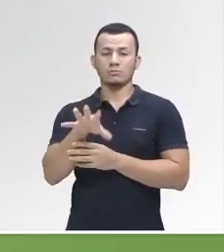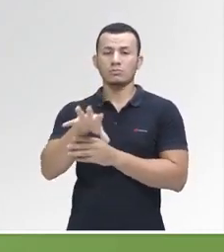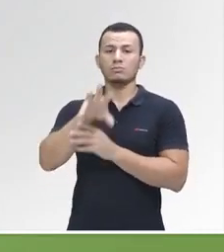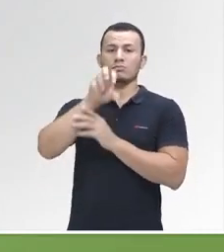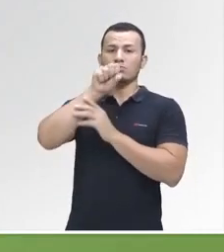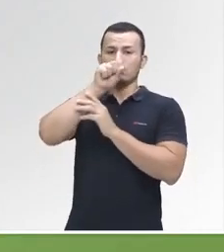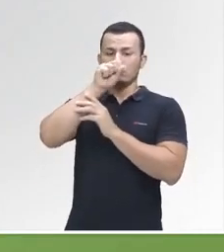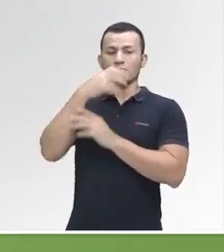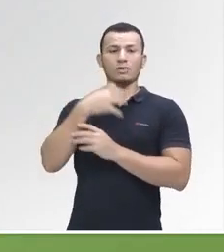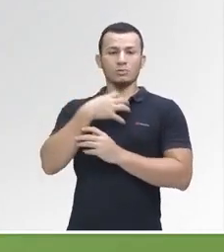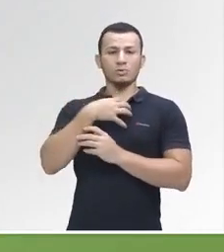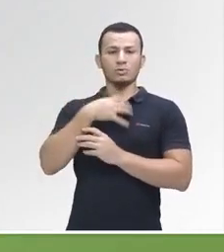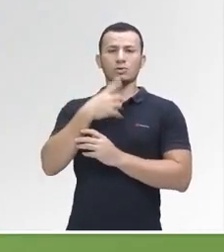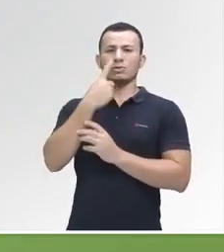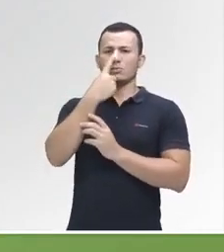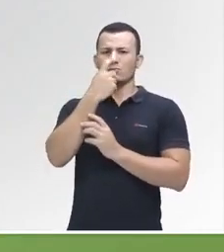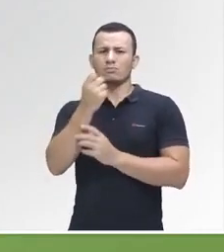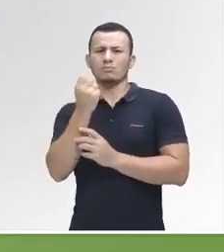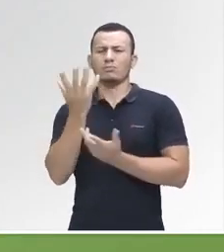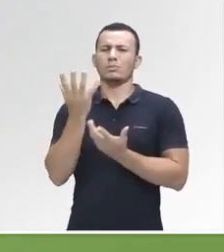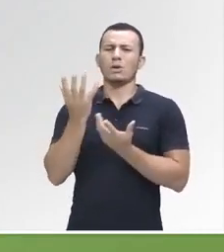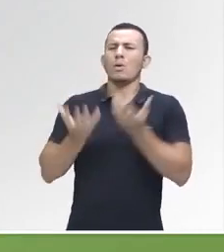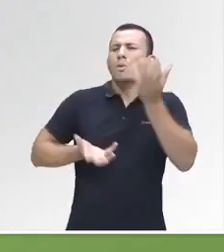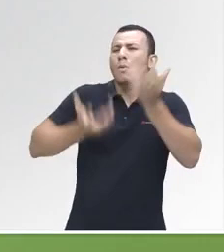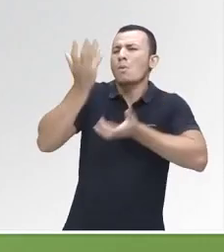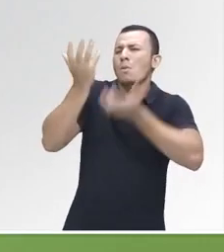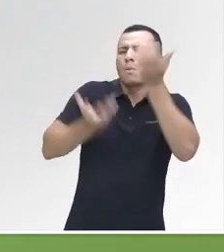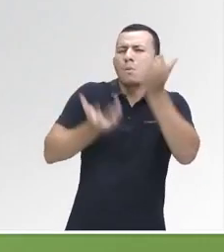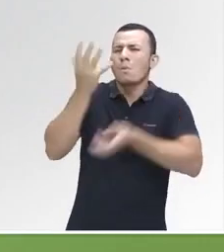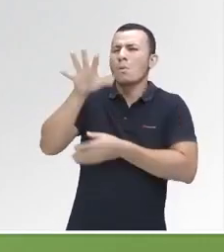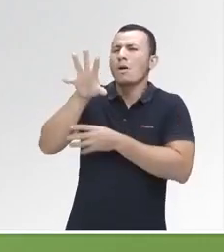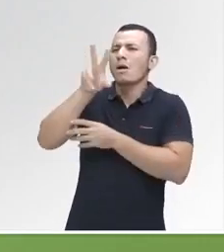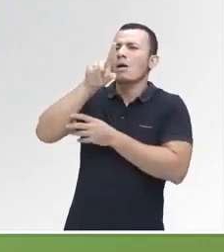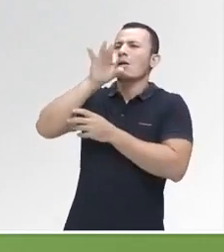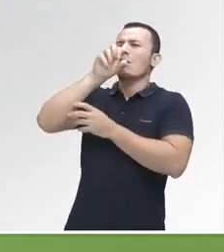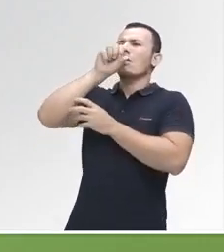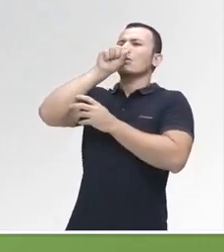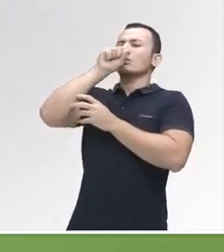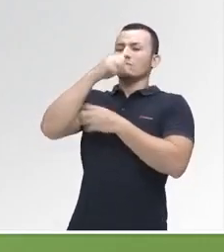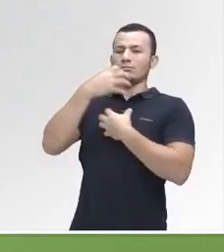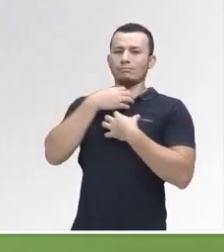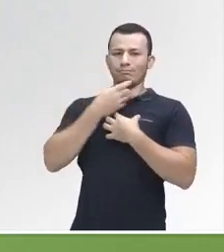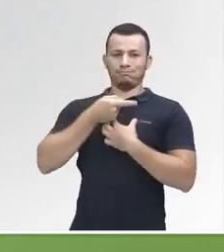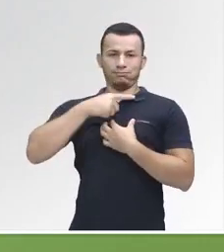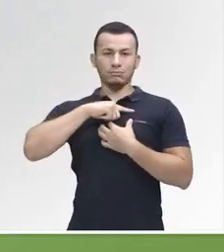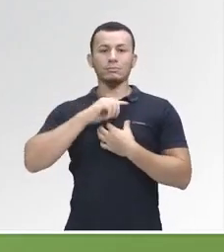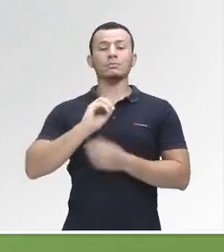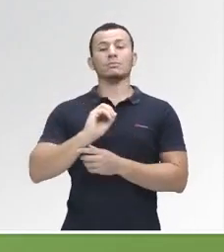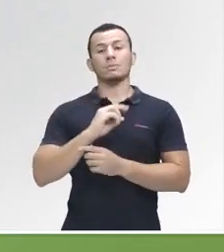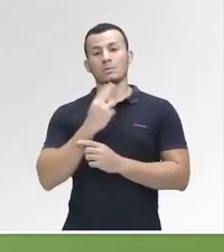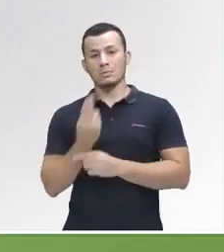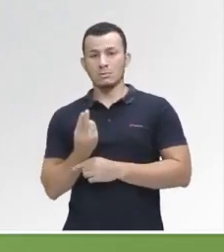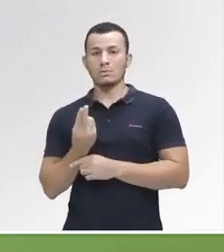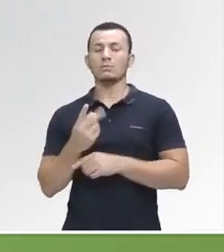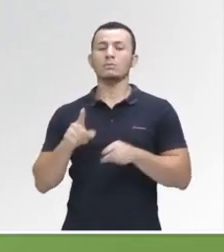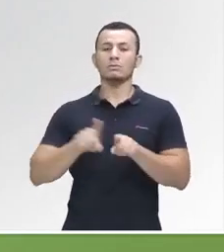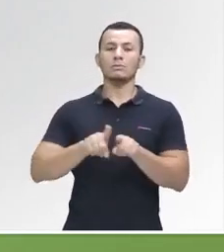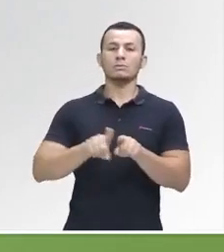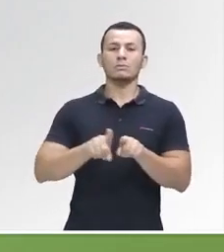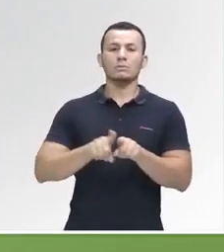sente aquele cheiro ou fumaça, né, inalada que entra pela narina, pelo nariz, ou